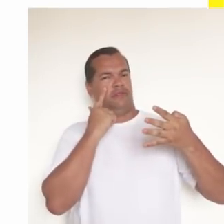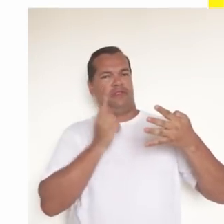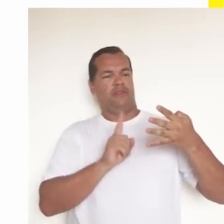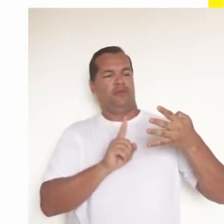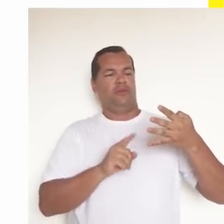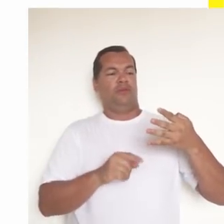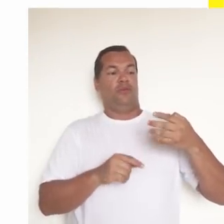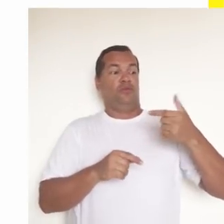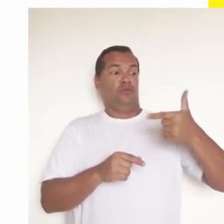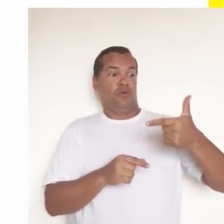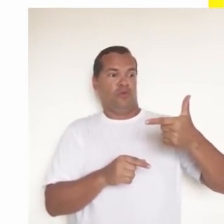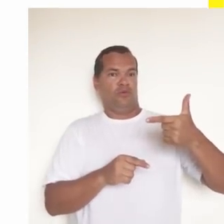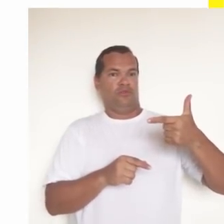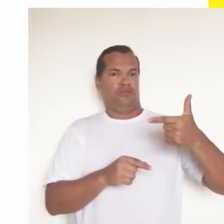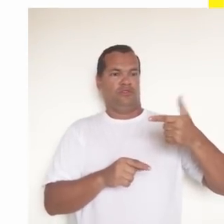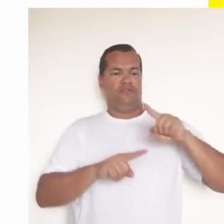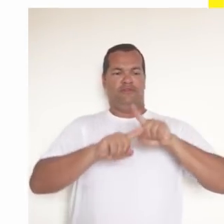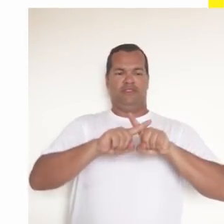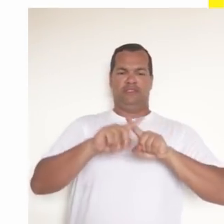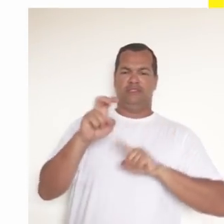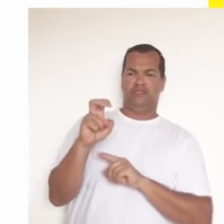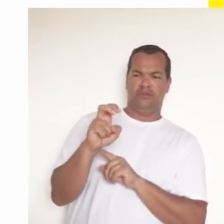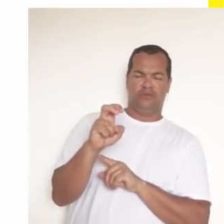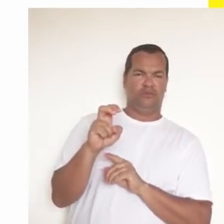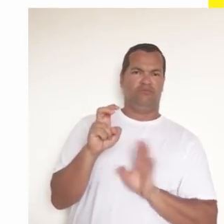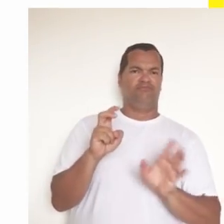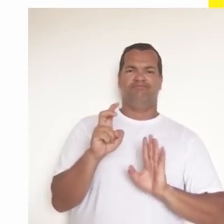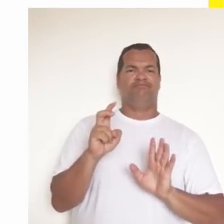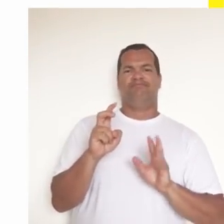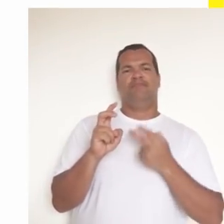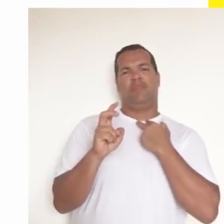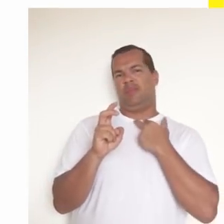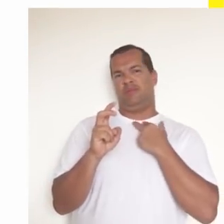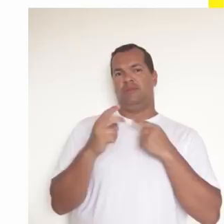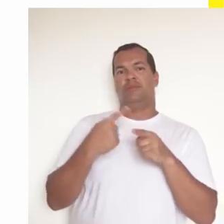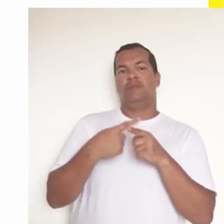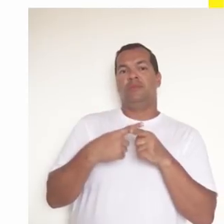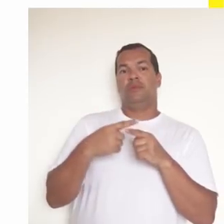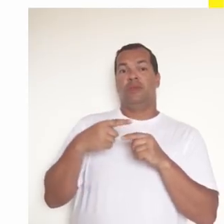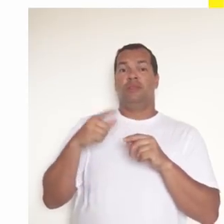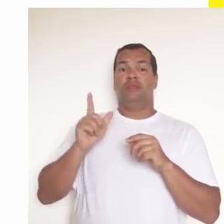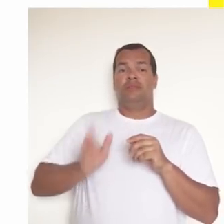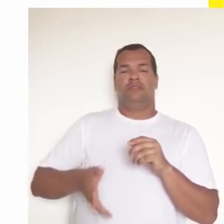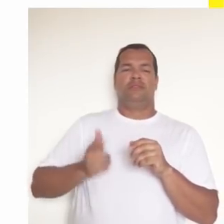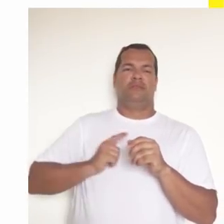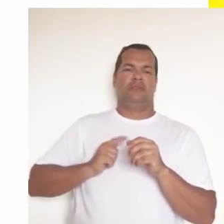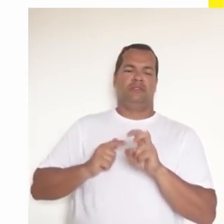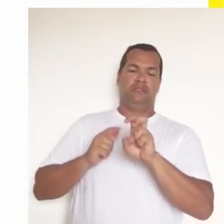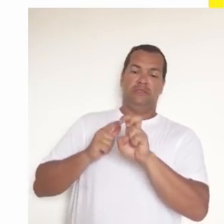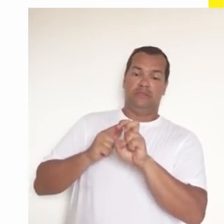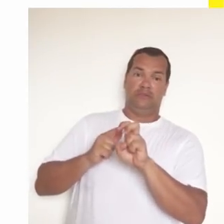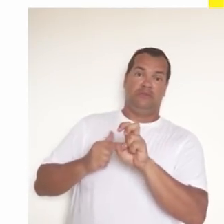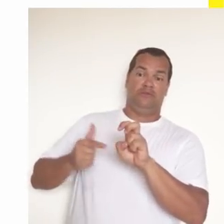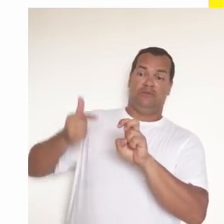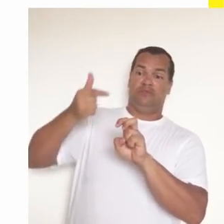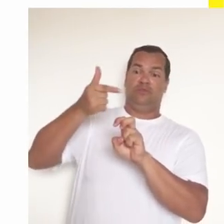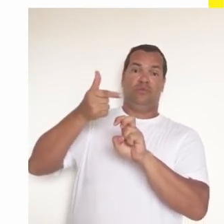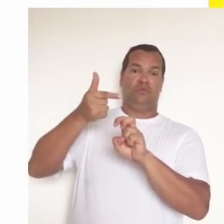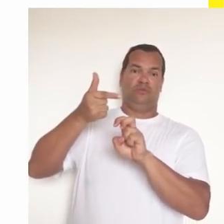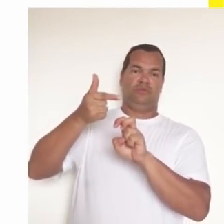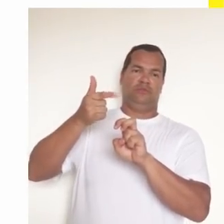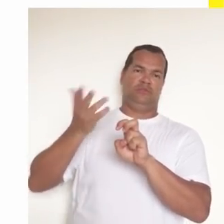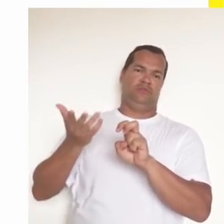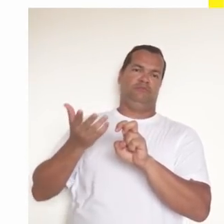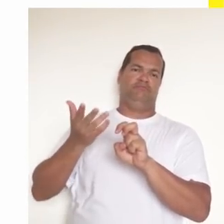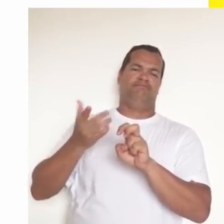Nem tampouco o 2 vezes 5, justamente porque a potenciação, por se tratar de uma